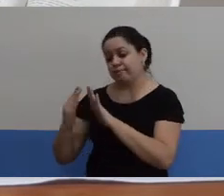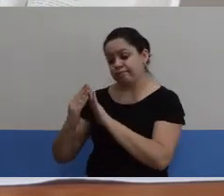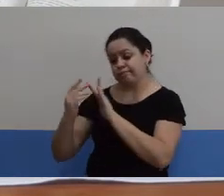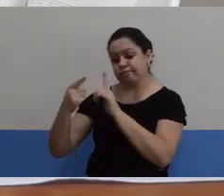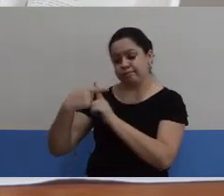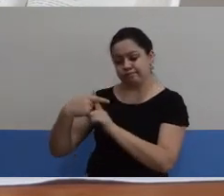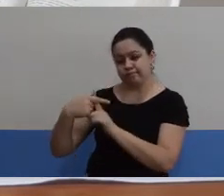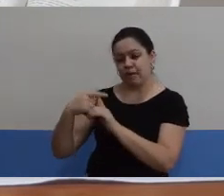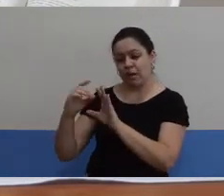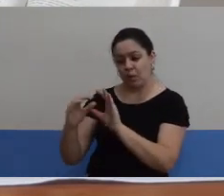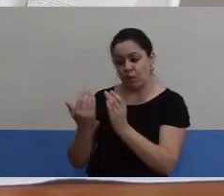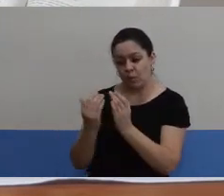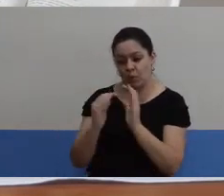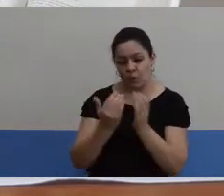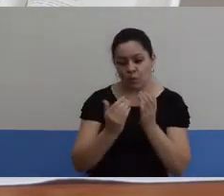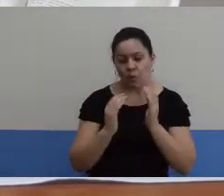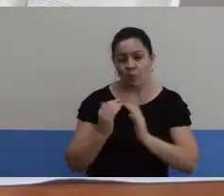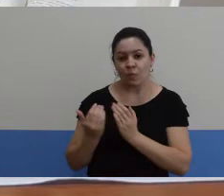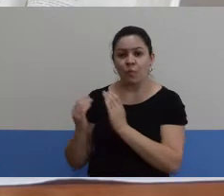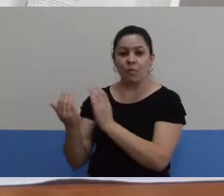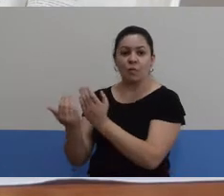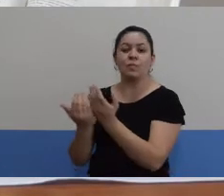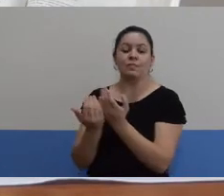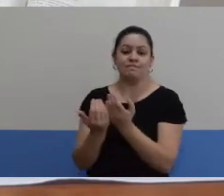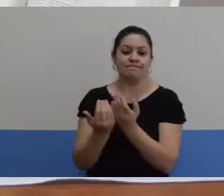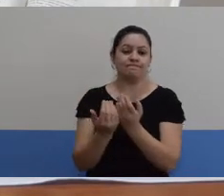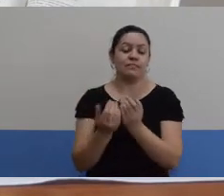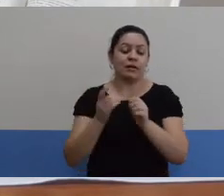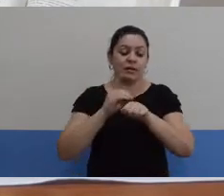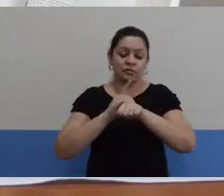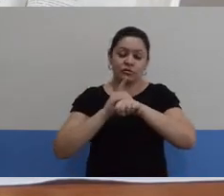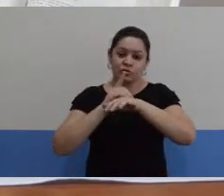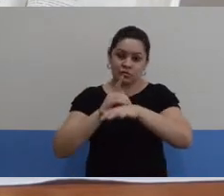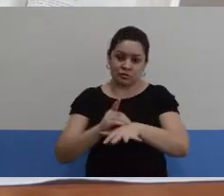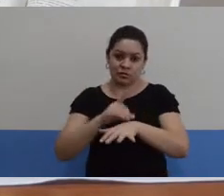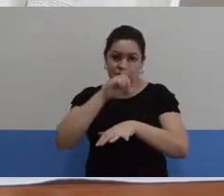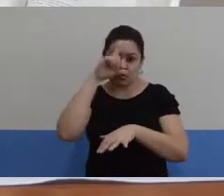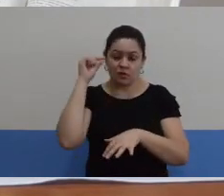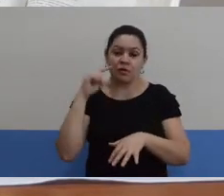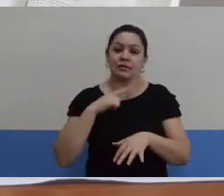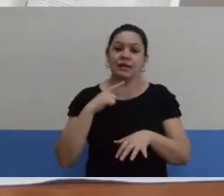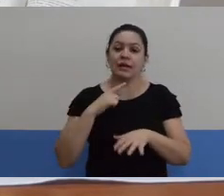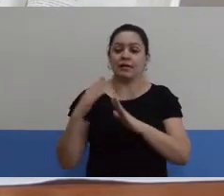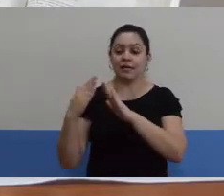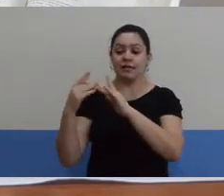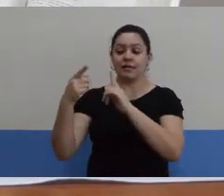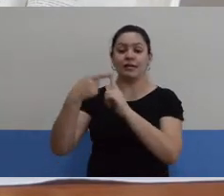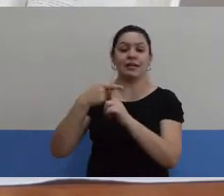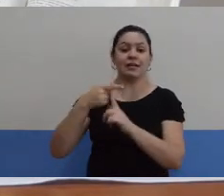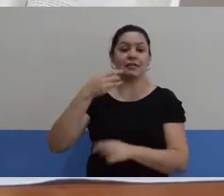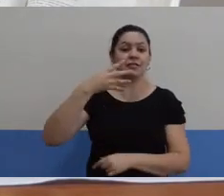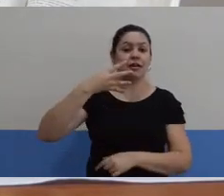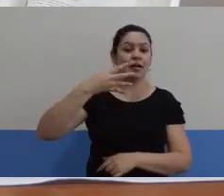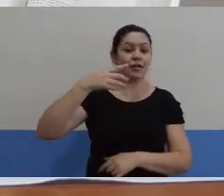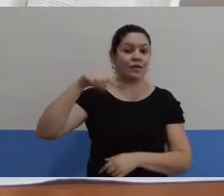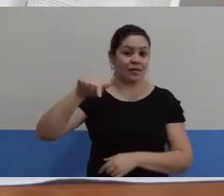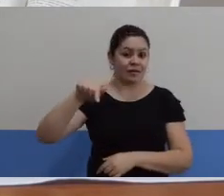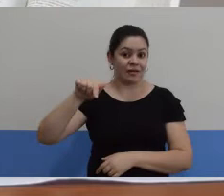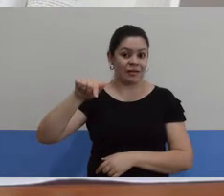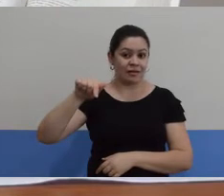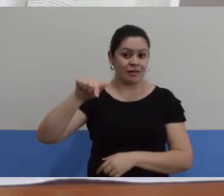Vamos tomar então a diocese de Guarapuava. São 47 paróquias, são mais de